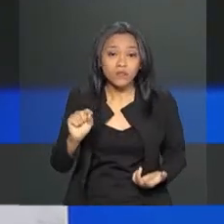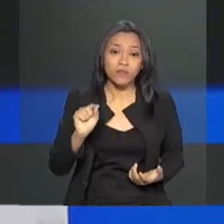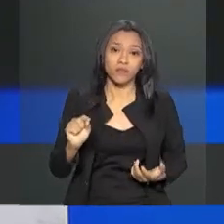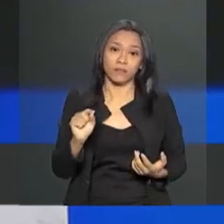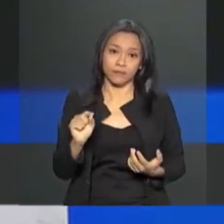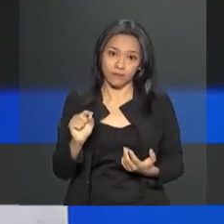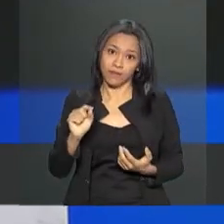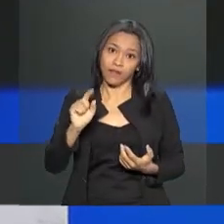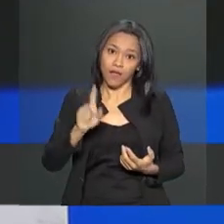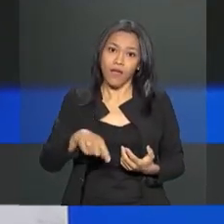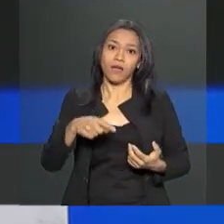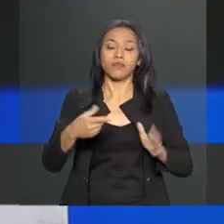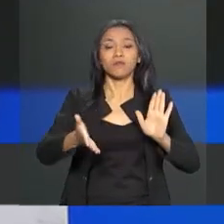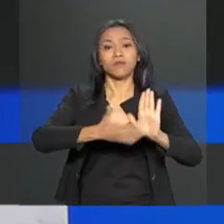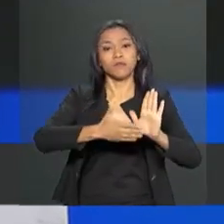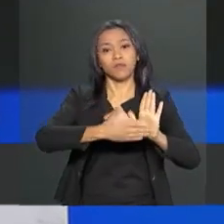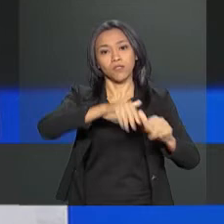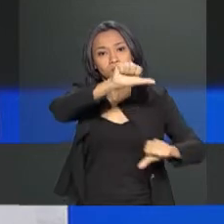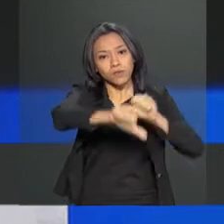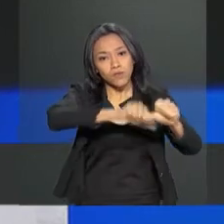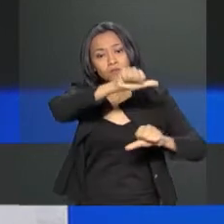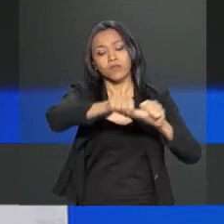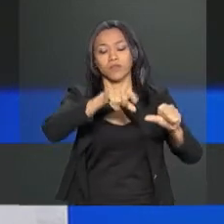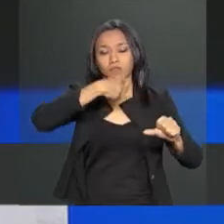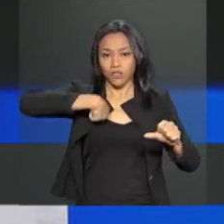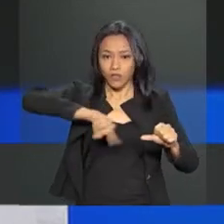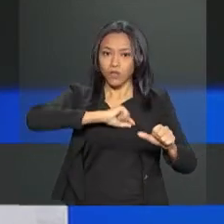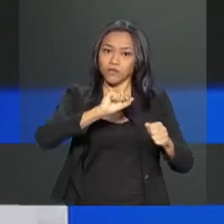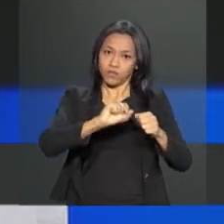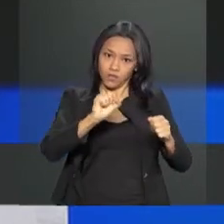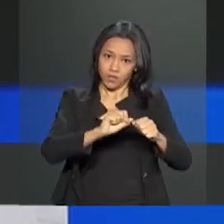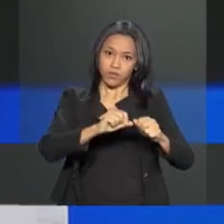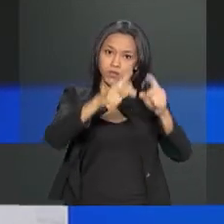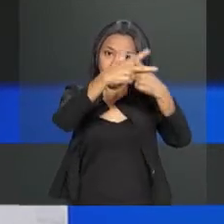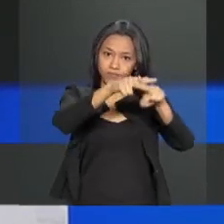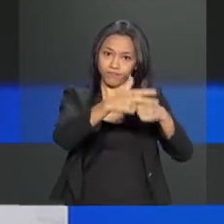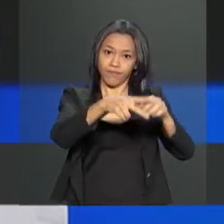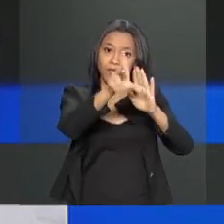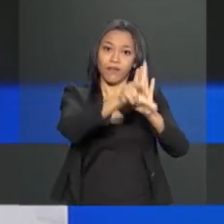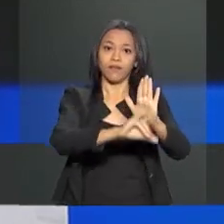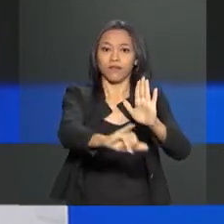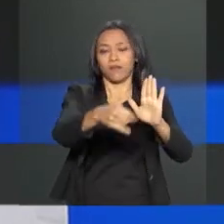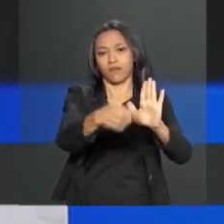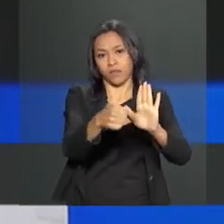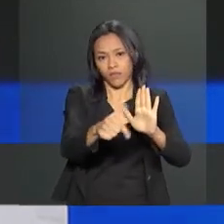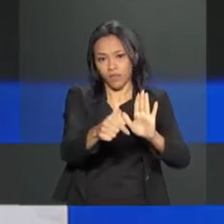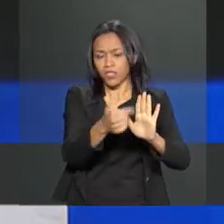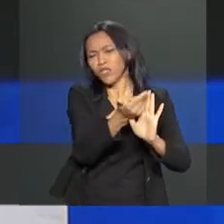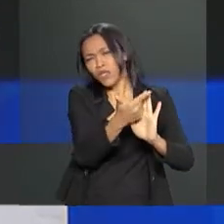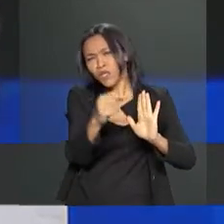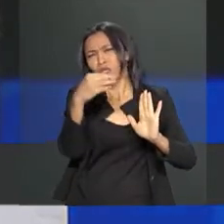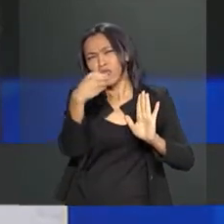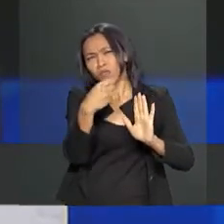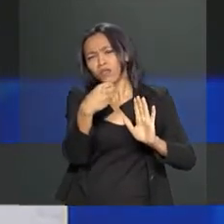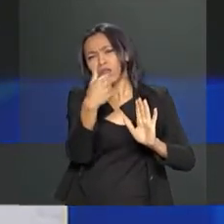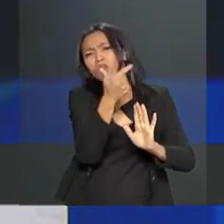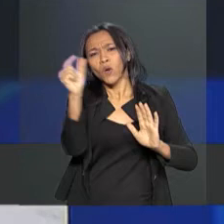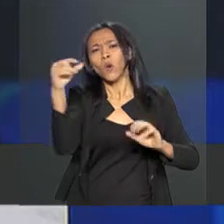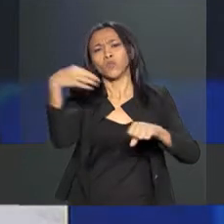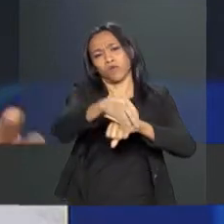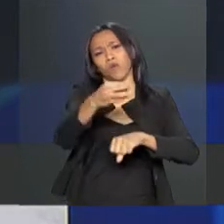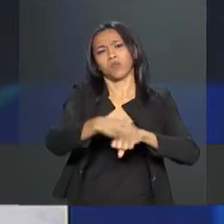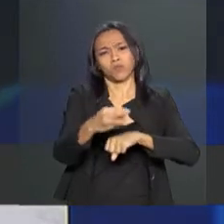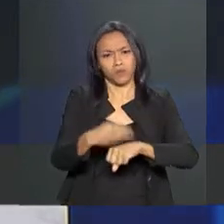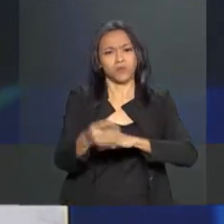desta modernização que nós fizemos com a legislação trabalhista e outros dados econômicos